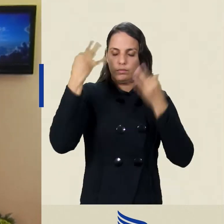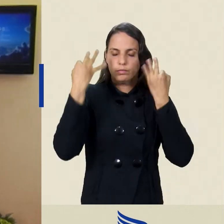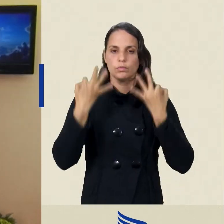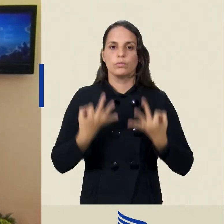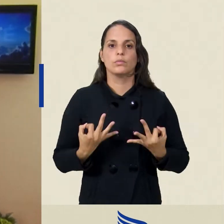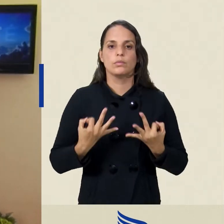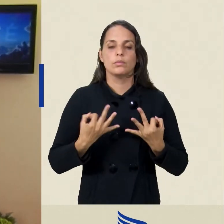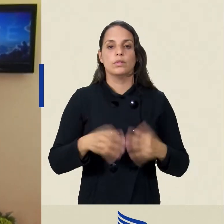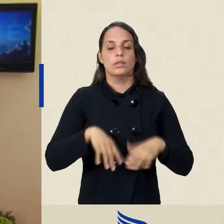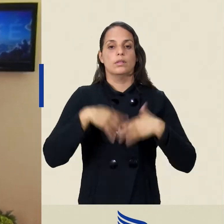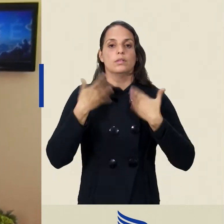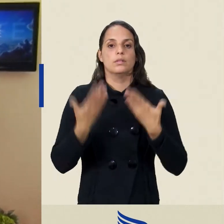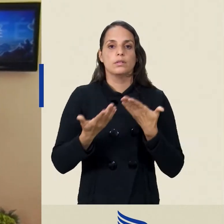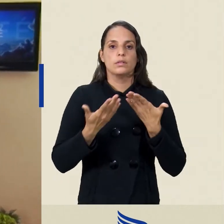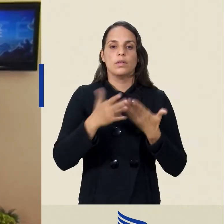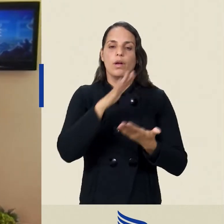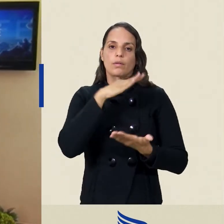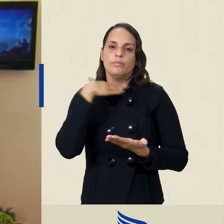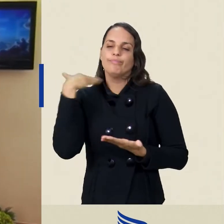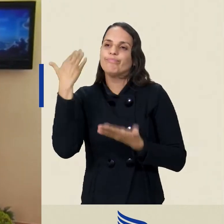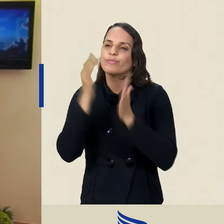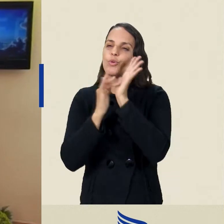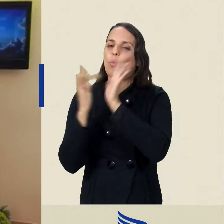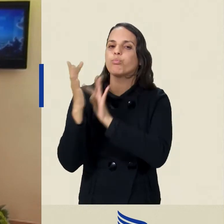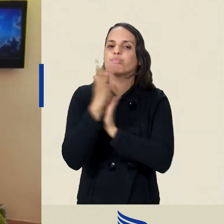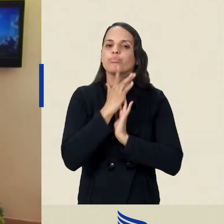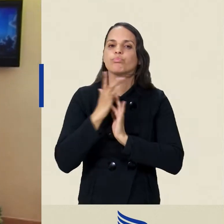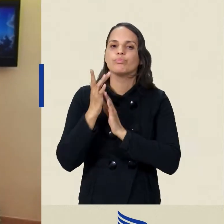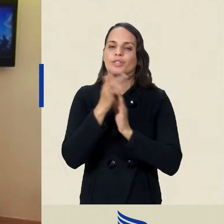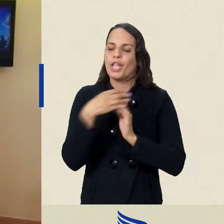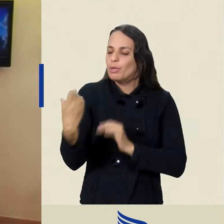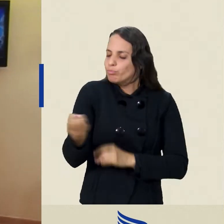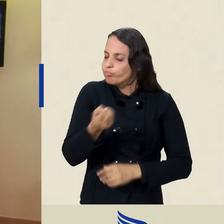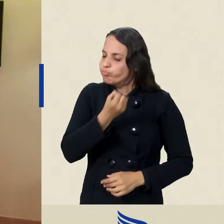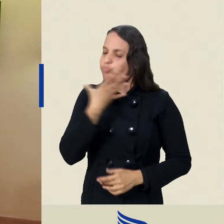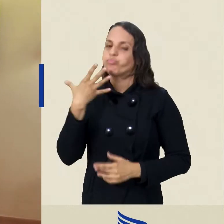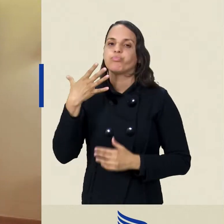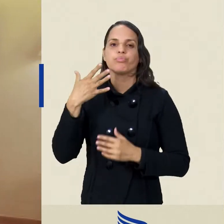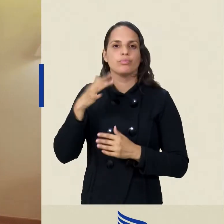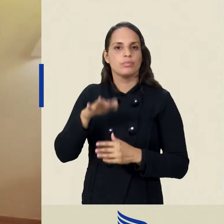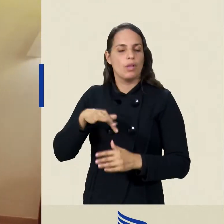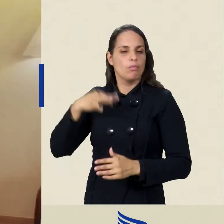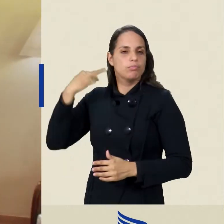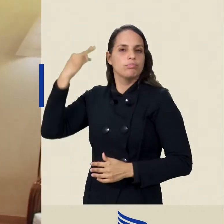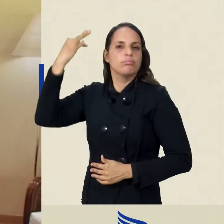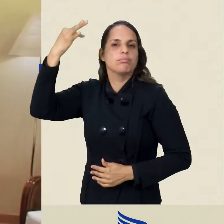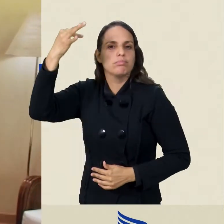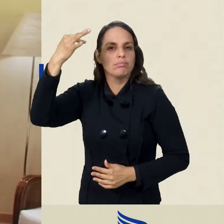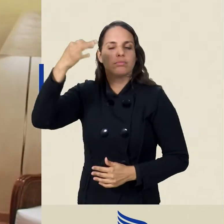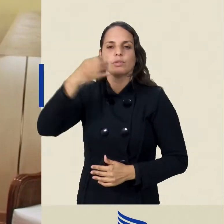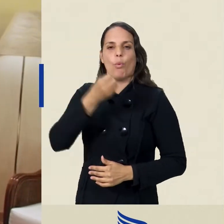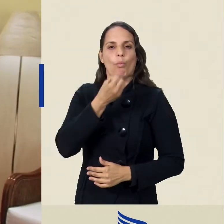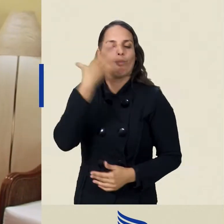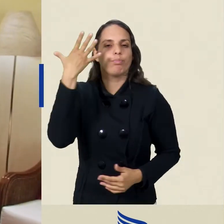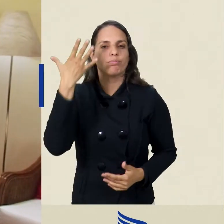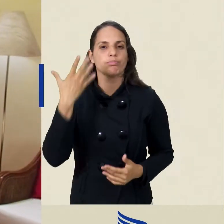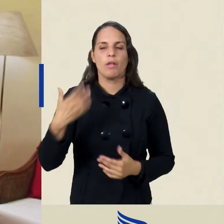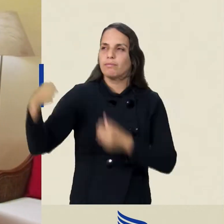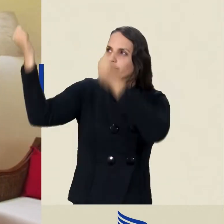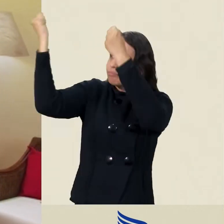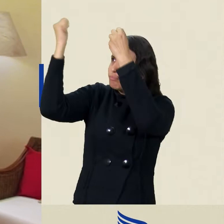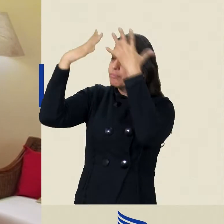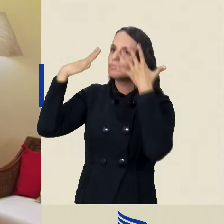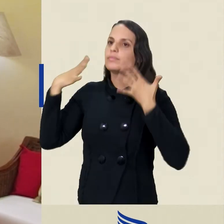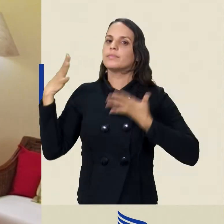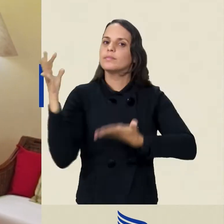Os benefícios da morte de Jesus extrapolam os limites da eternidade. Somos salvos por graça e não por mérito